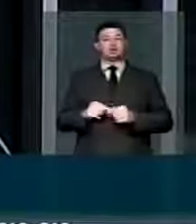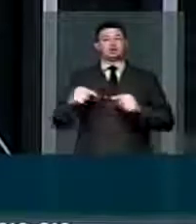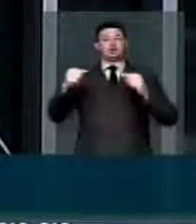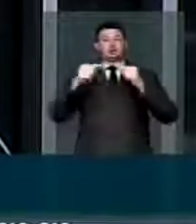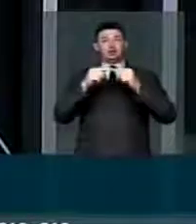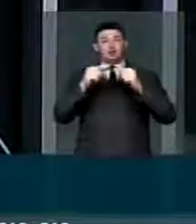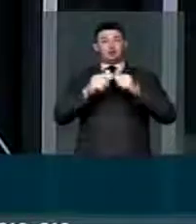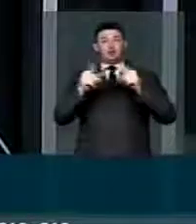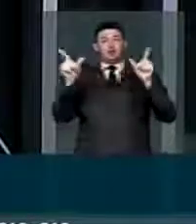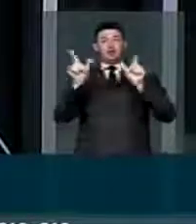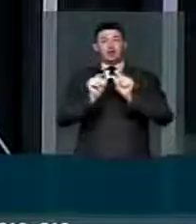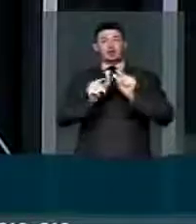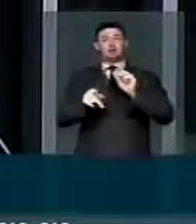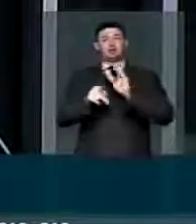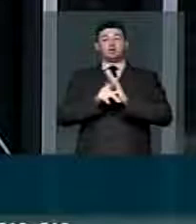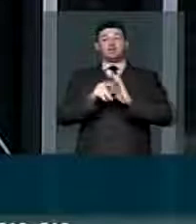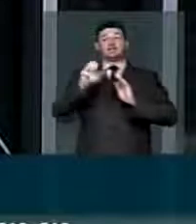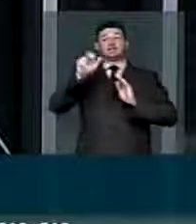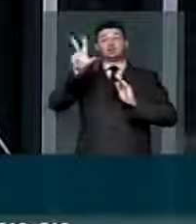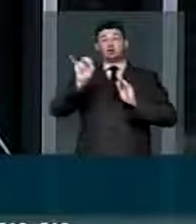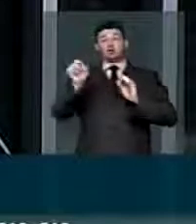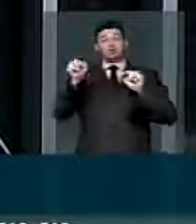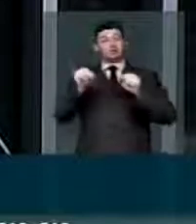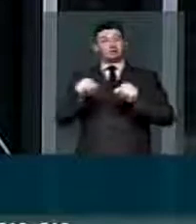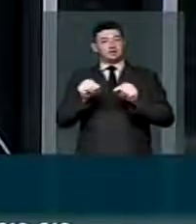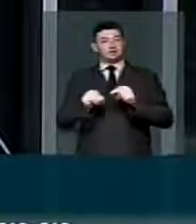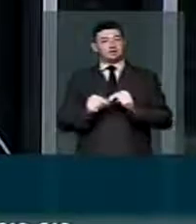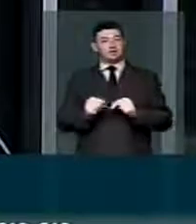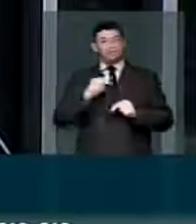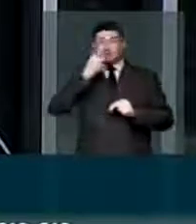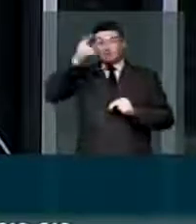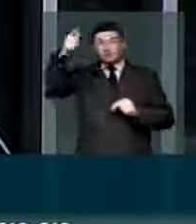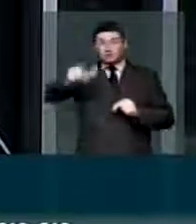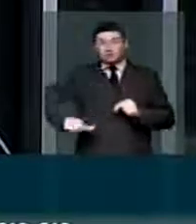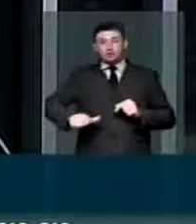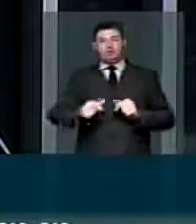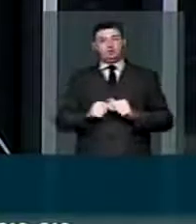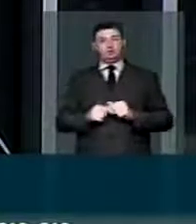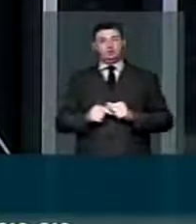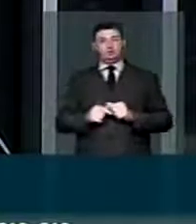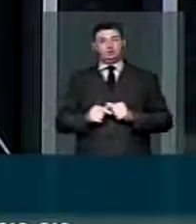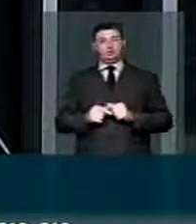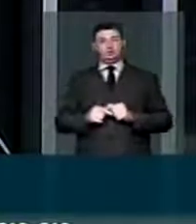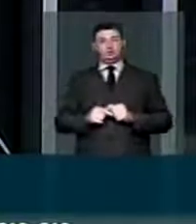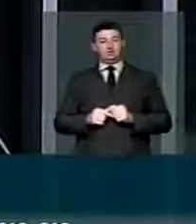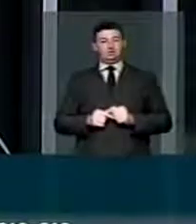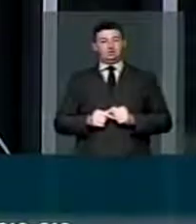do resumo executivo relativo à matéria. Estou repetindo para frisar.